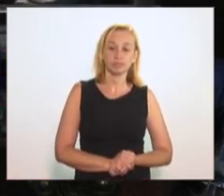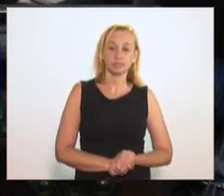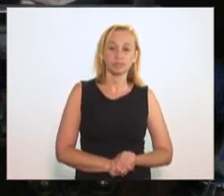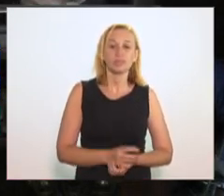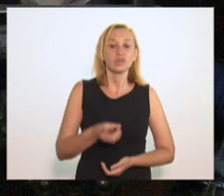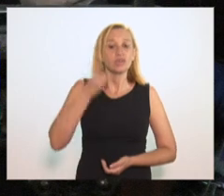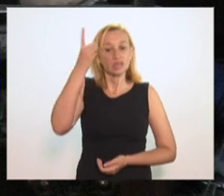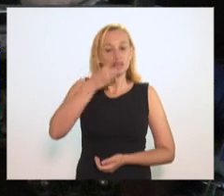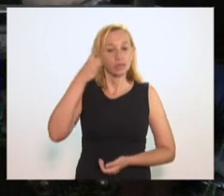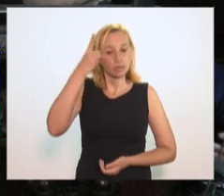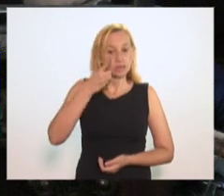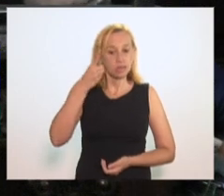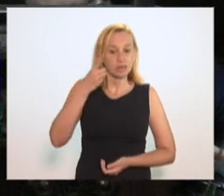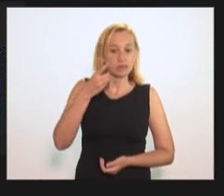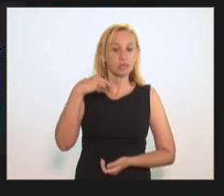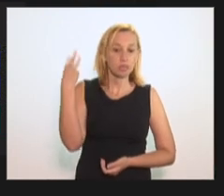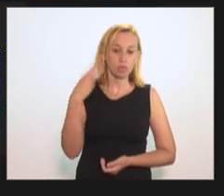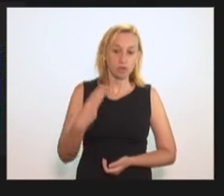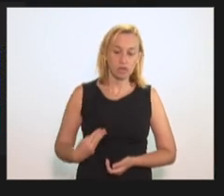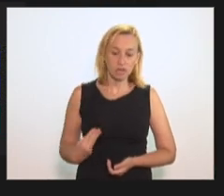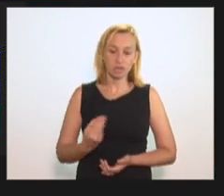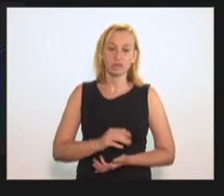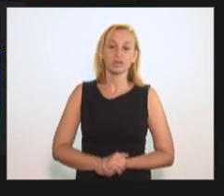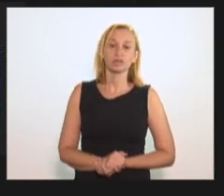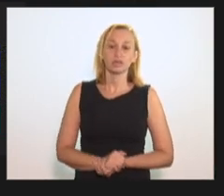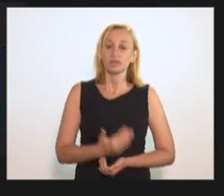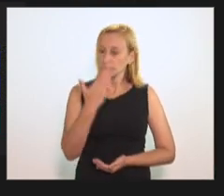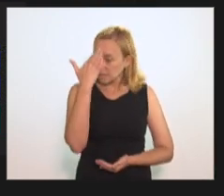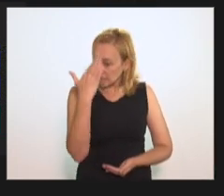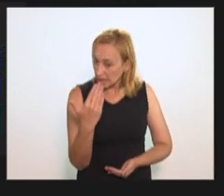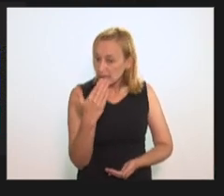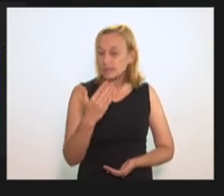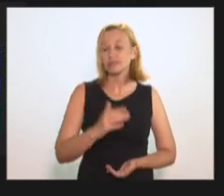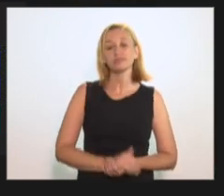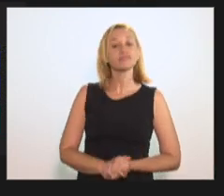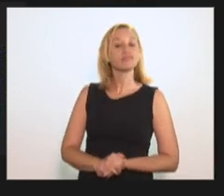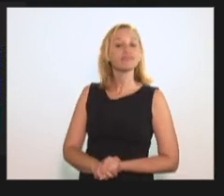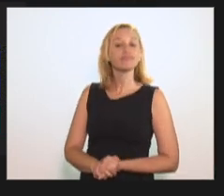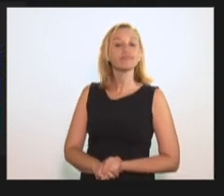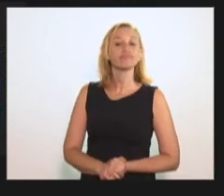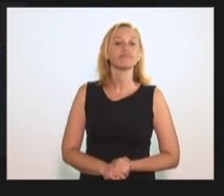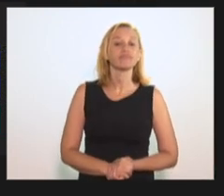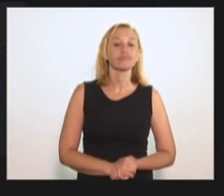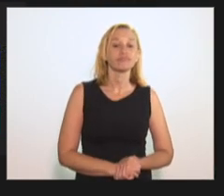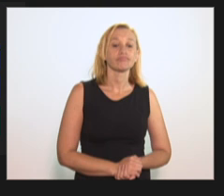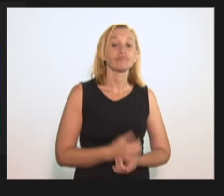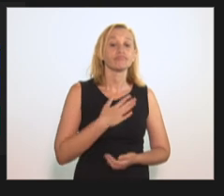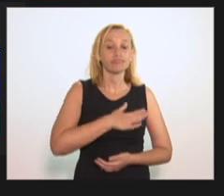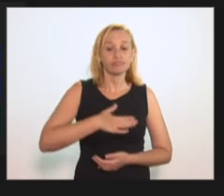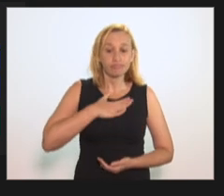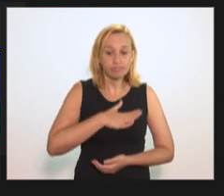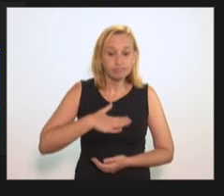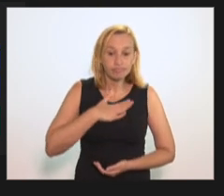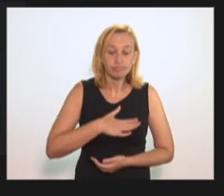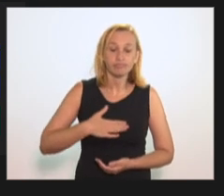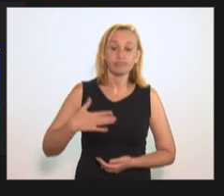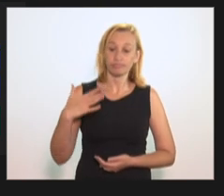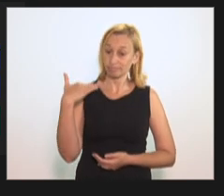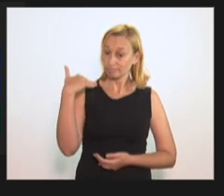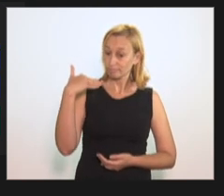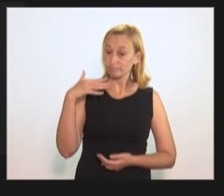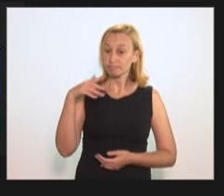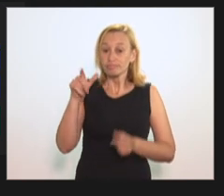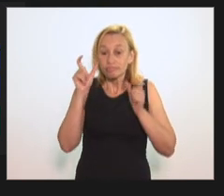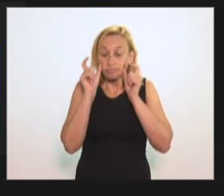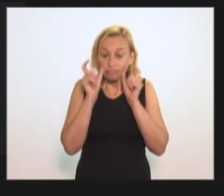deputada mônica por favor obrigada presidente gostaria de chamar atenção